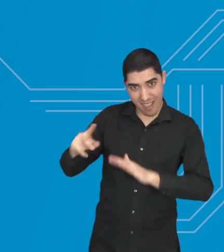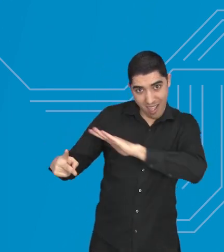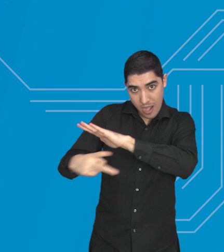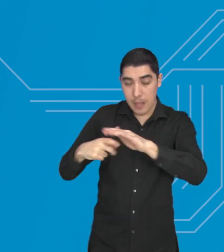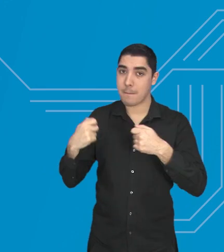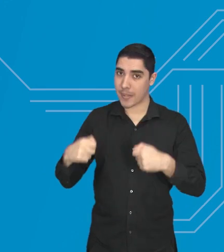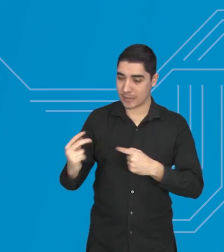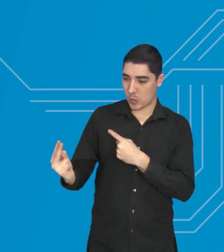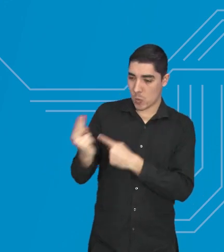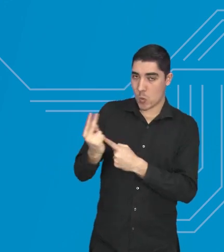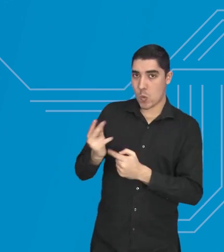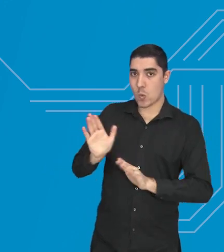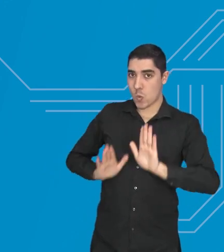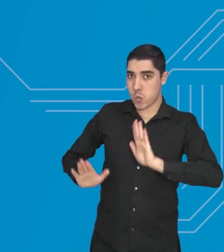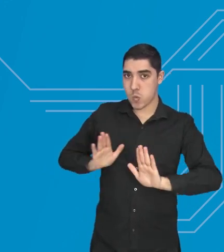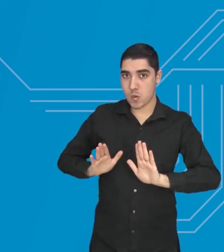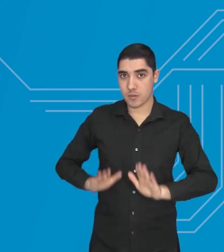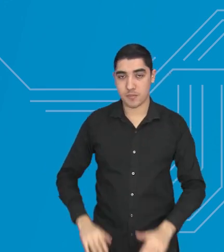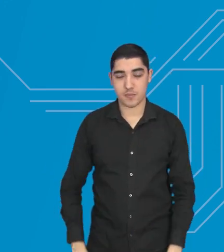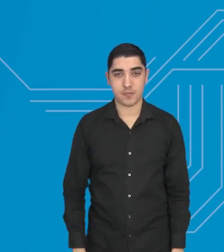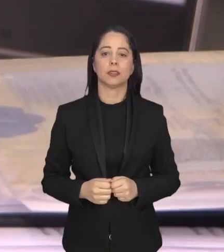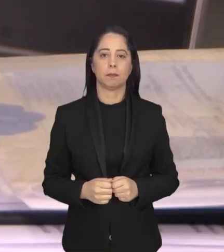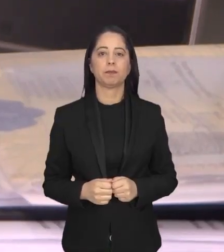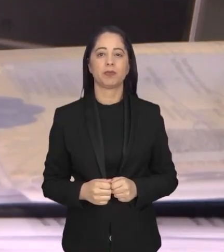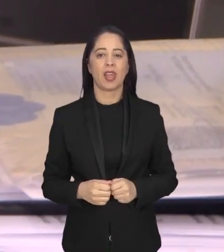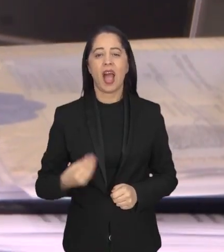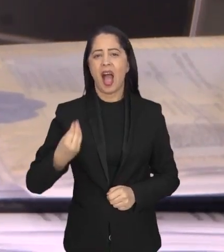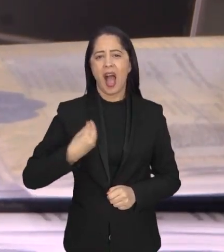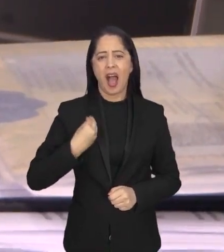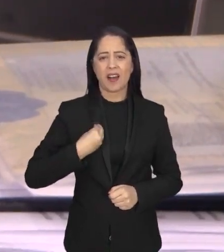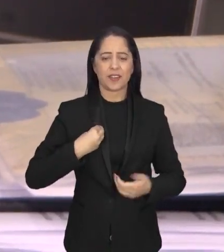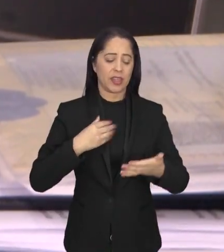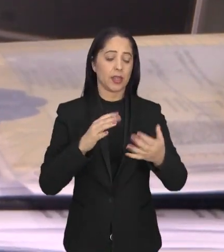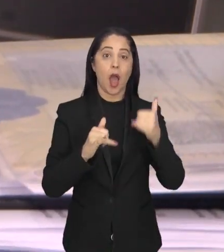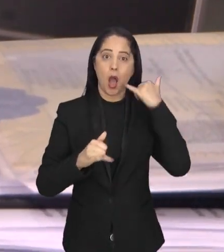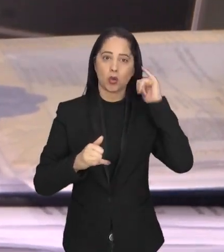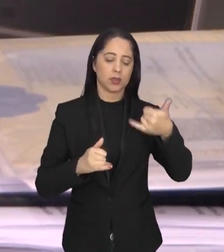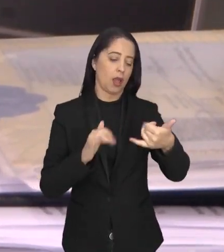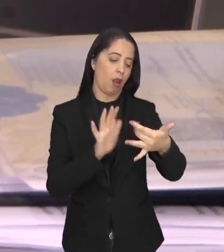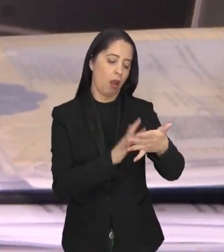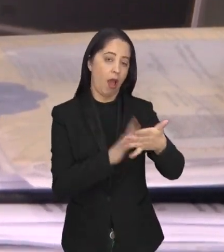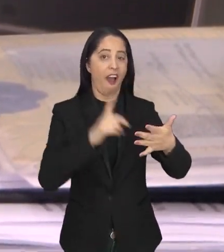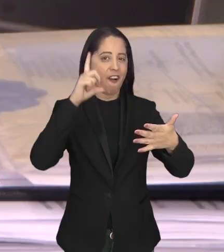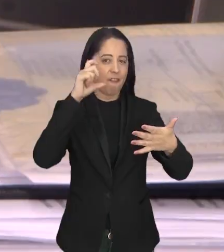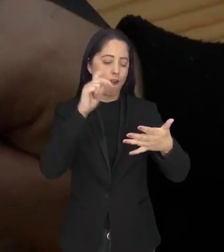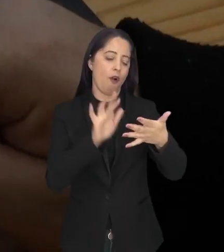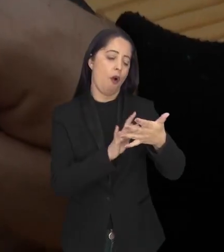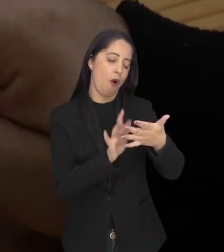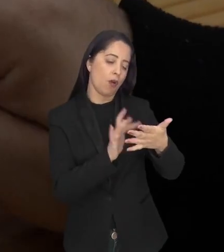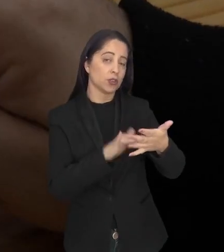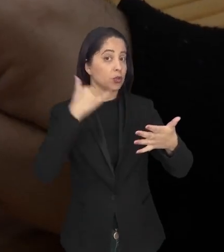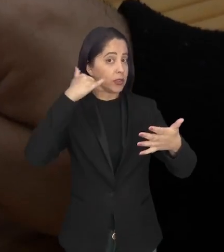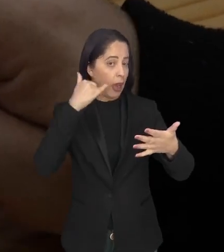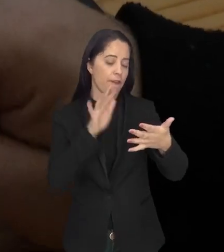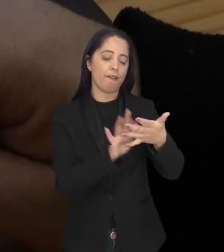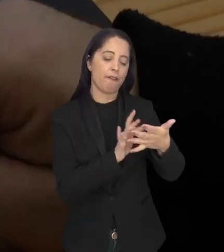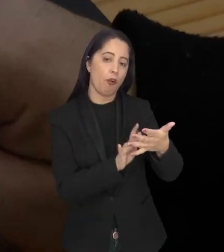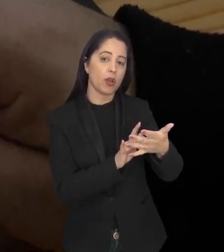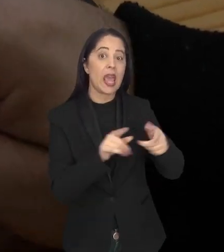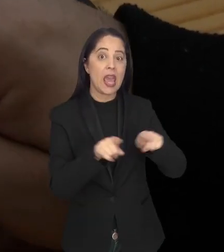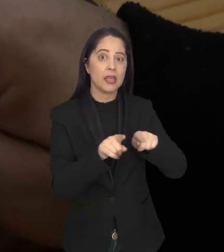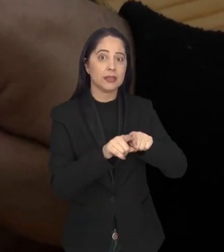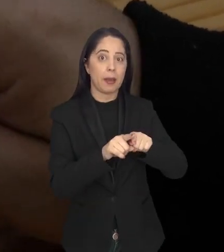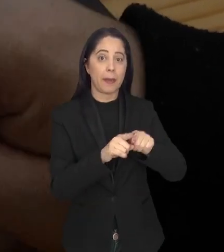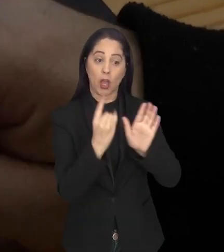as ações dos criminosos é se proteger. Praticamente a nossa vida está no celular. São fotos,